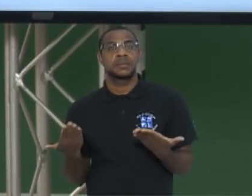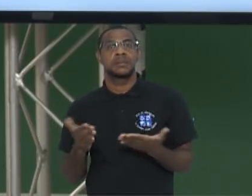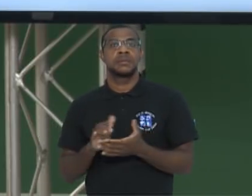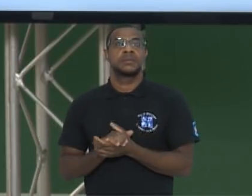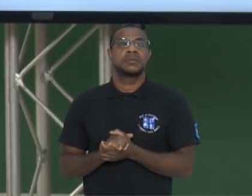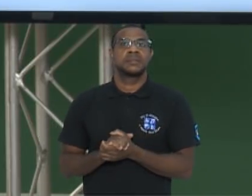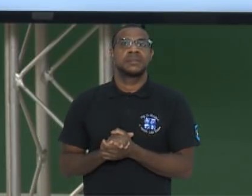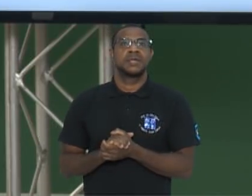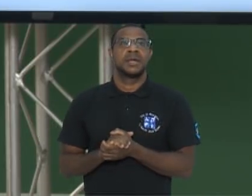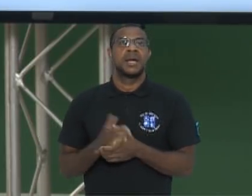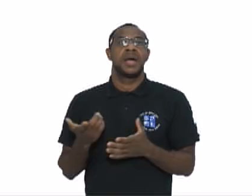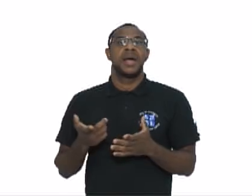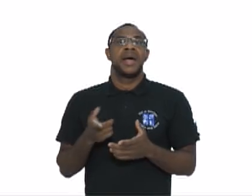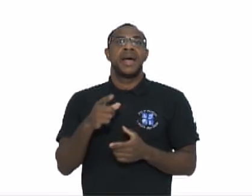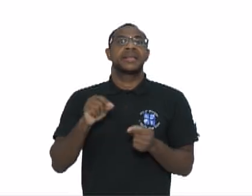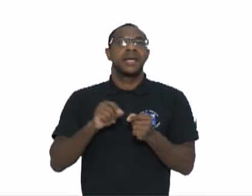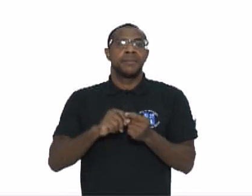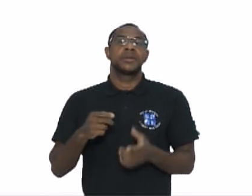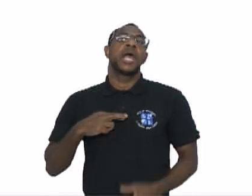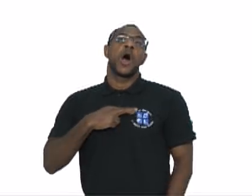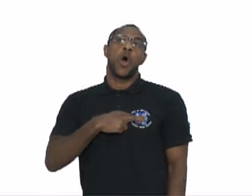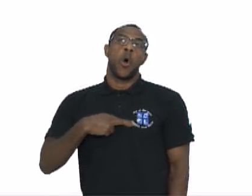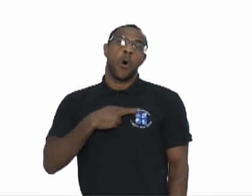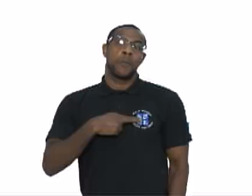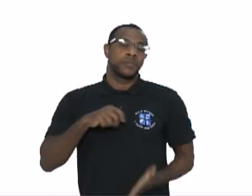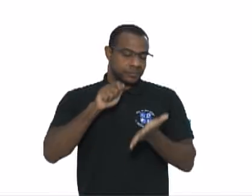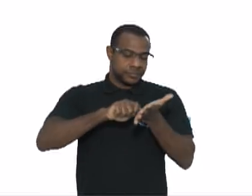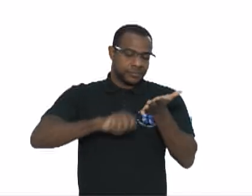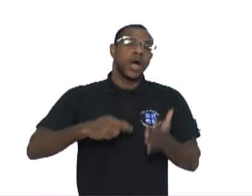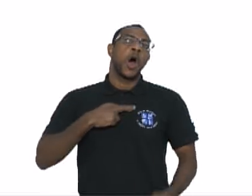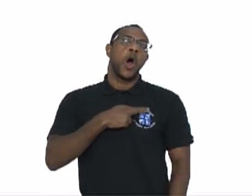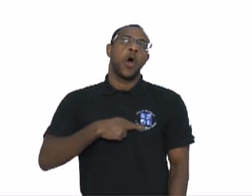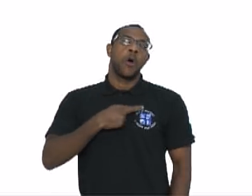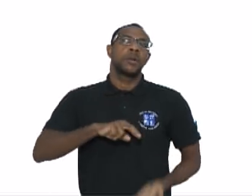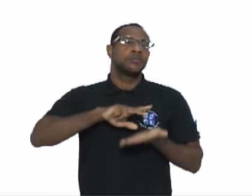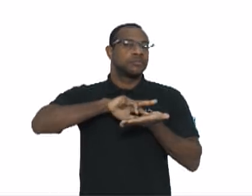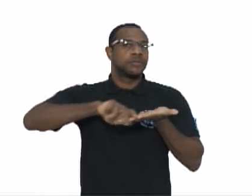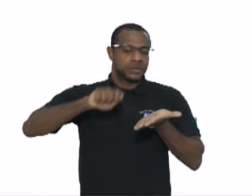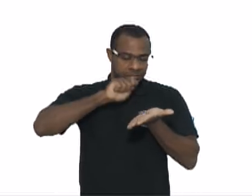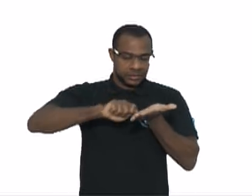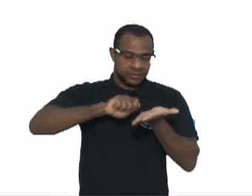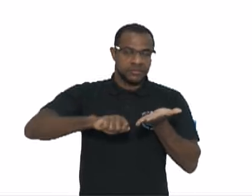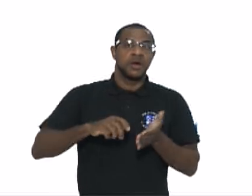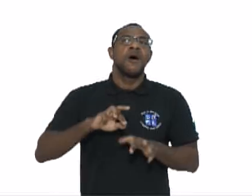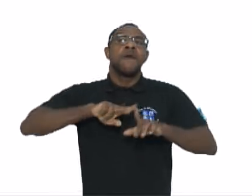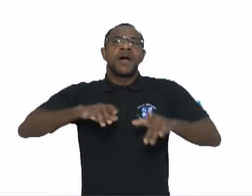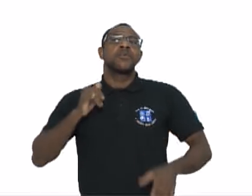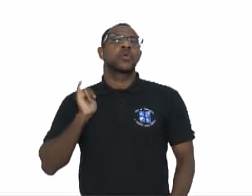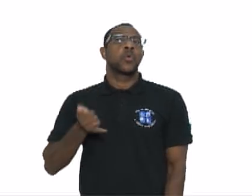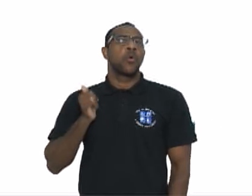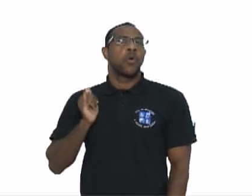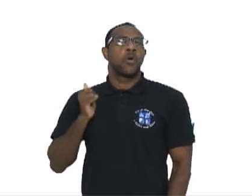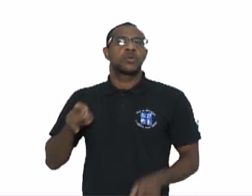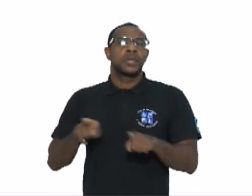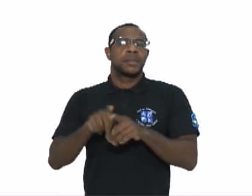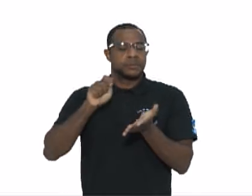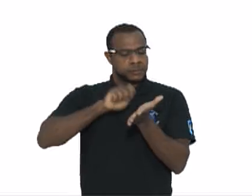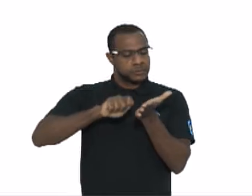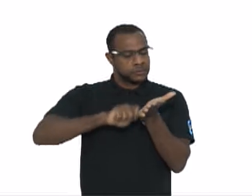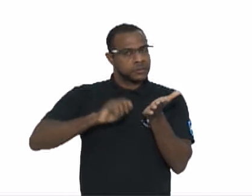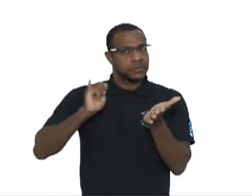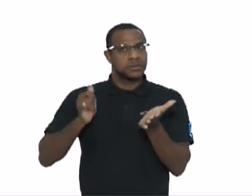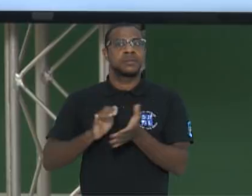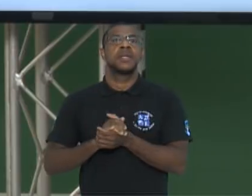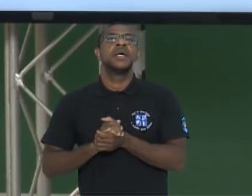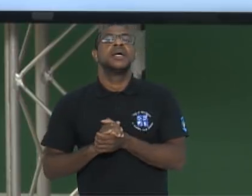Clarice Lispector é romancista, contista, né, escreveu vários romances, vários contos, e as suas principais características são: a